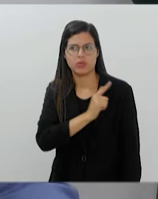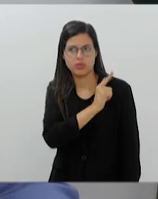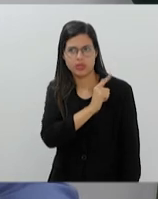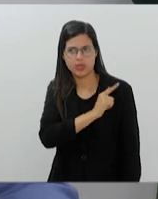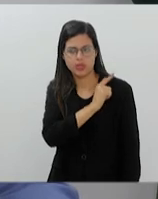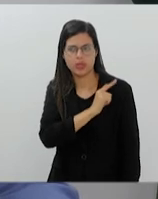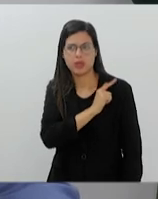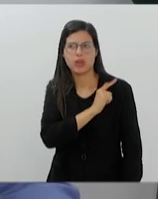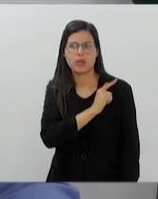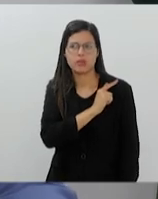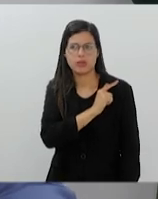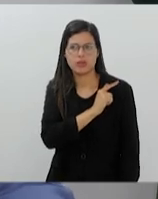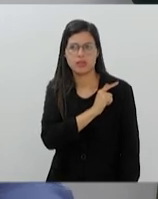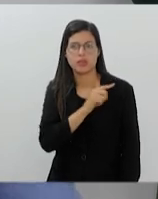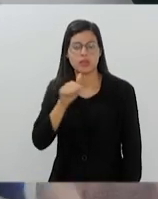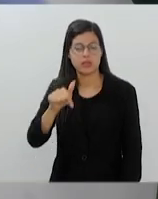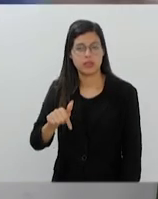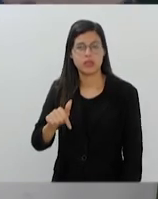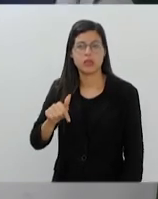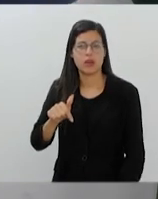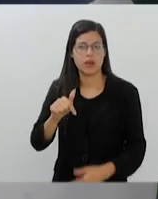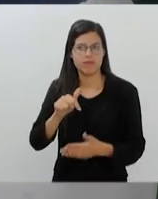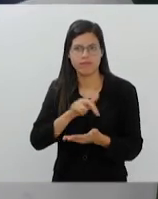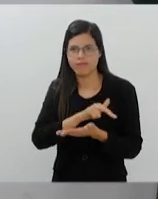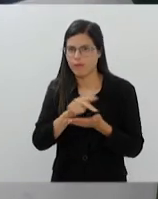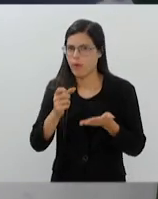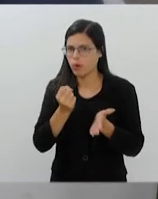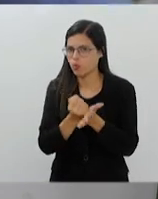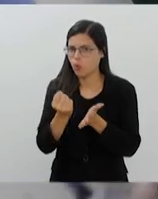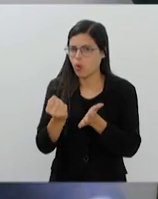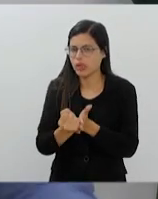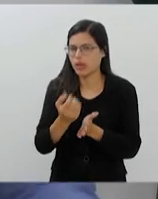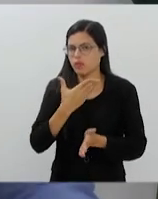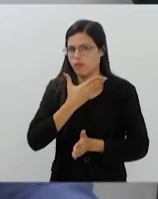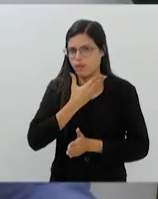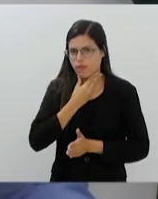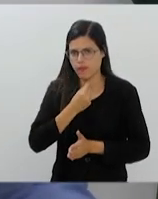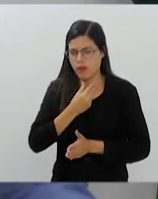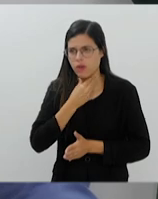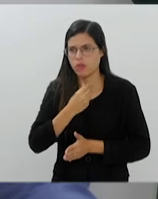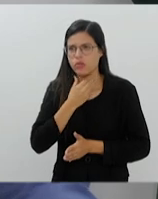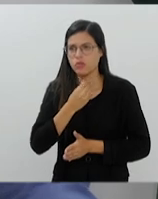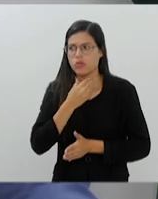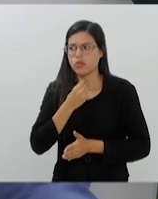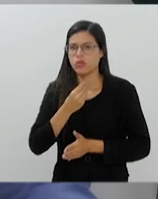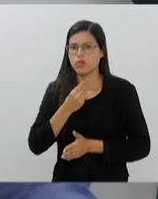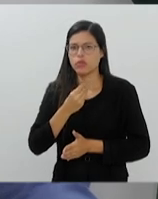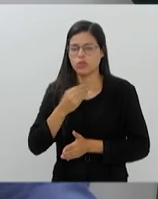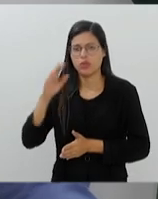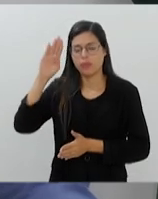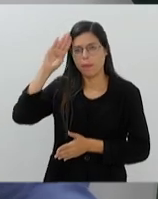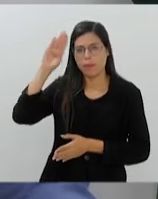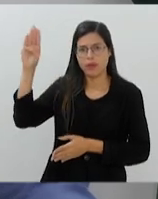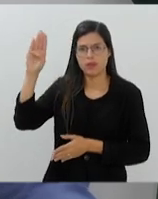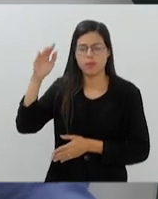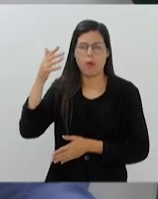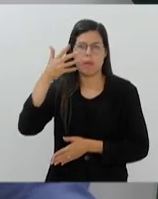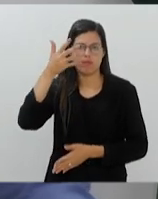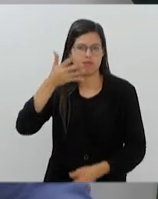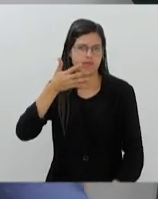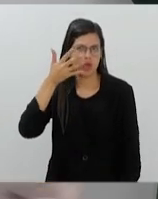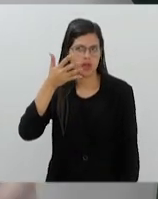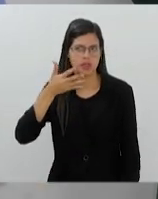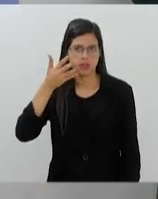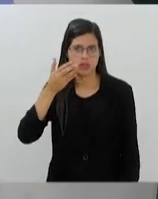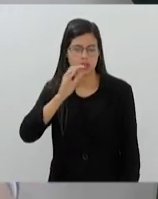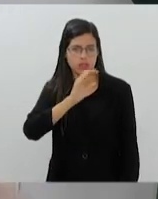transformação digital no Ápice de vários contratos fraudulentos se o principal um dos principais palestrantes e a